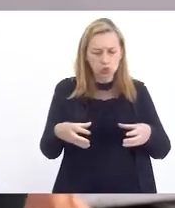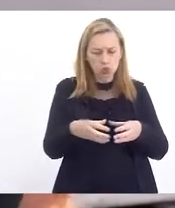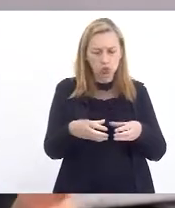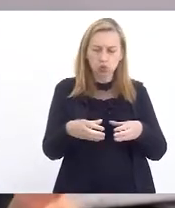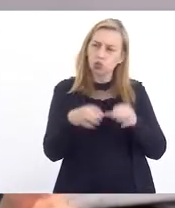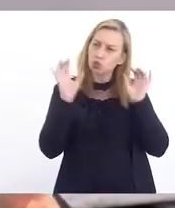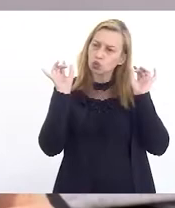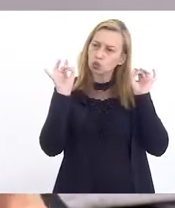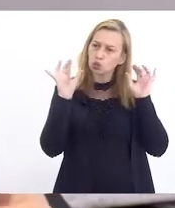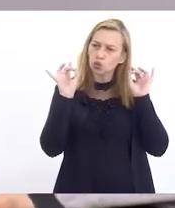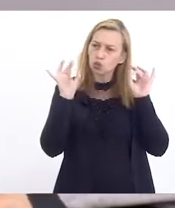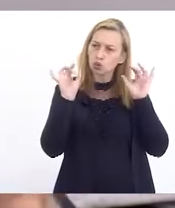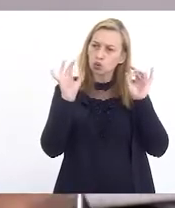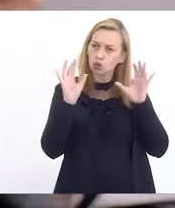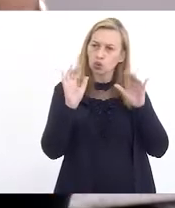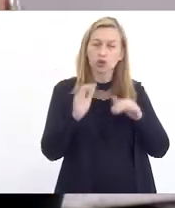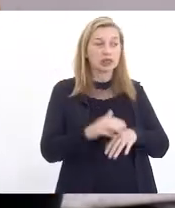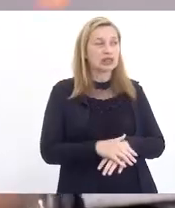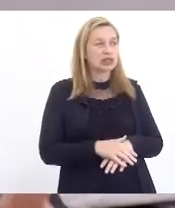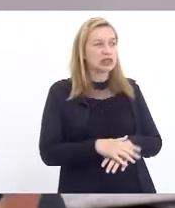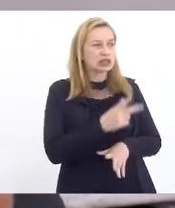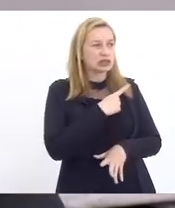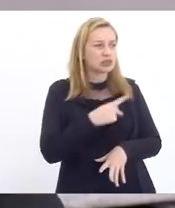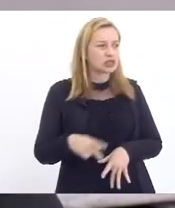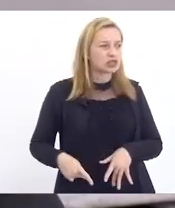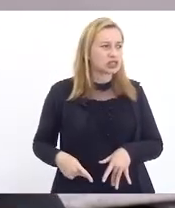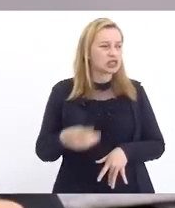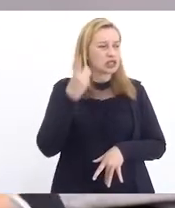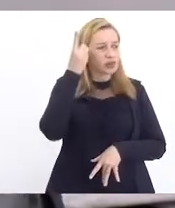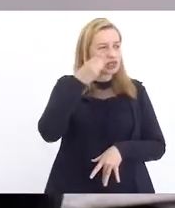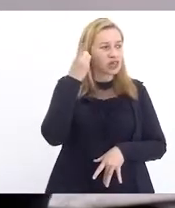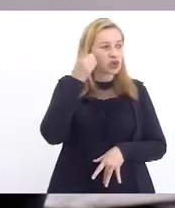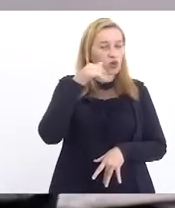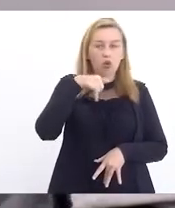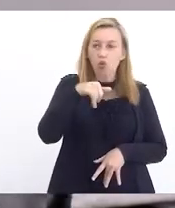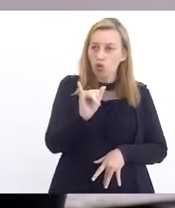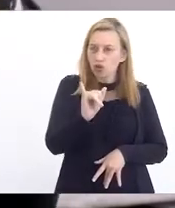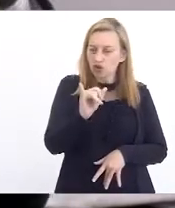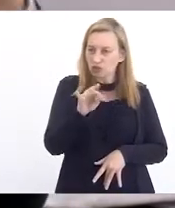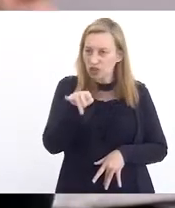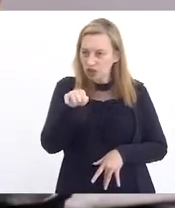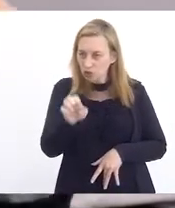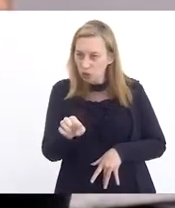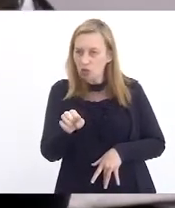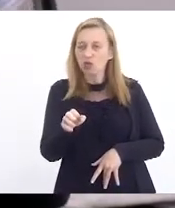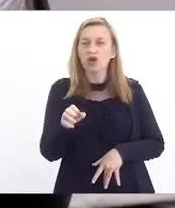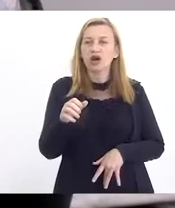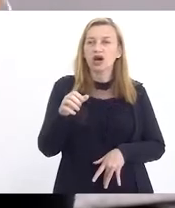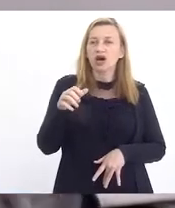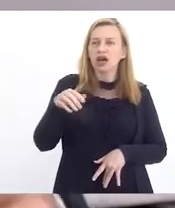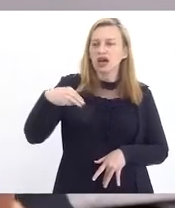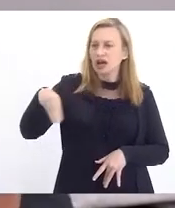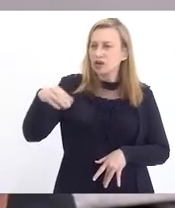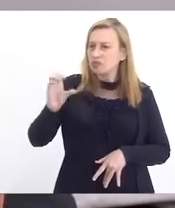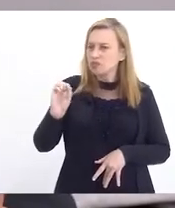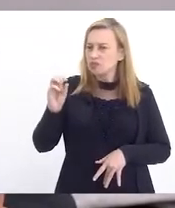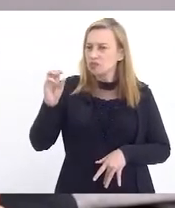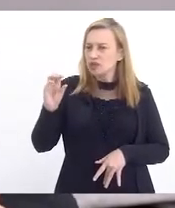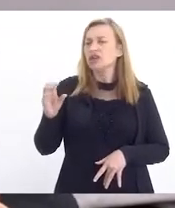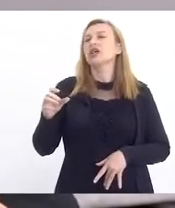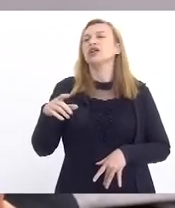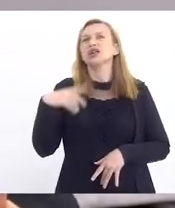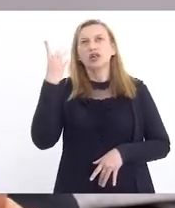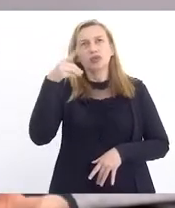especial, presidida à época pelo deputado Conte Bittencourt, Carlos Mink, Luiz Martins e Luiz